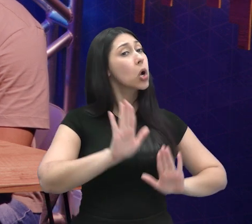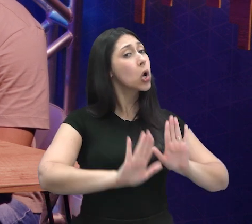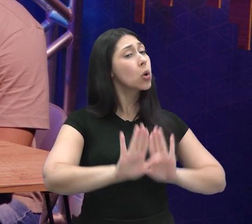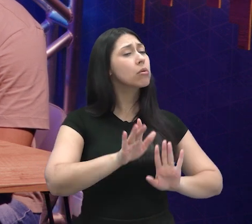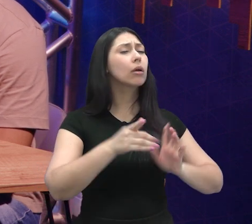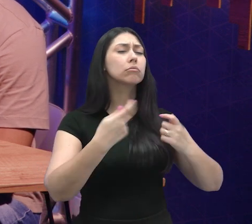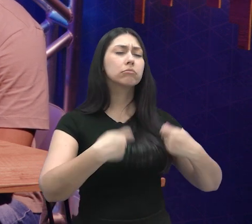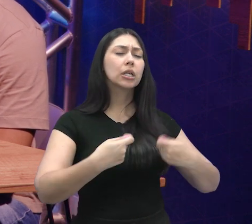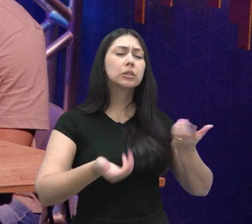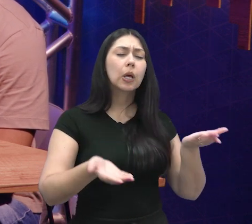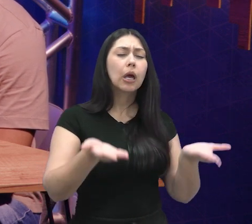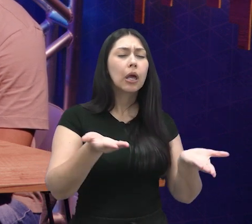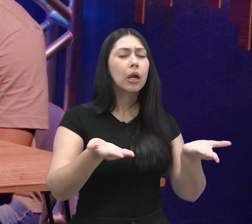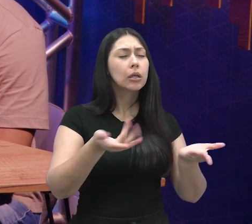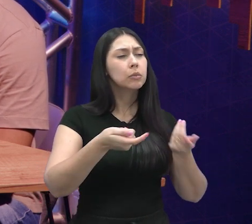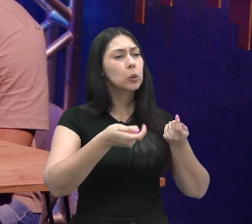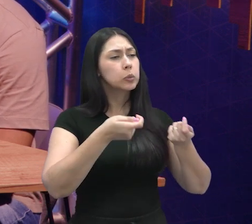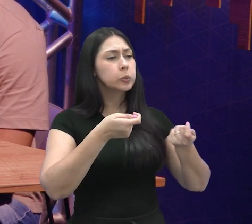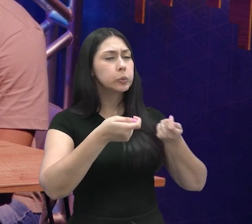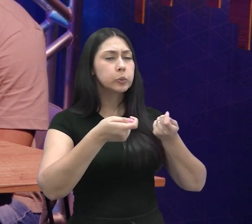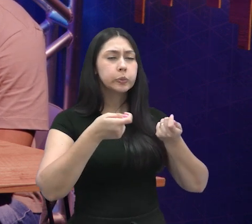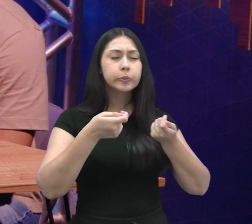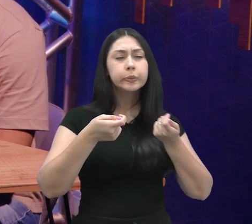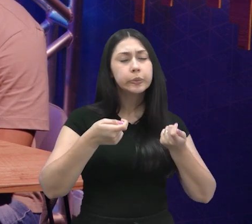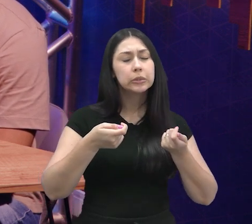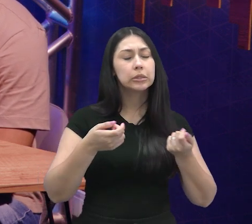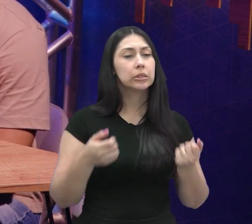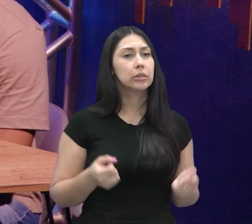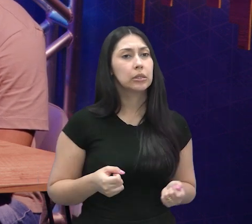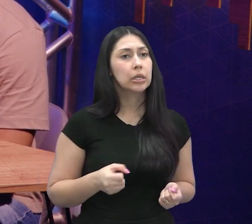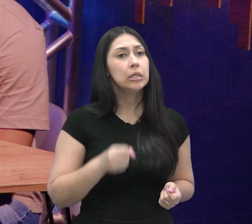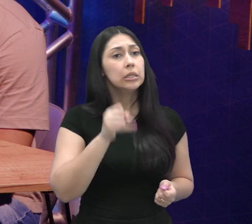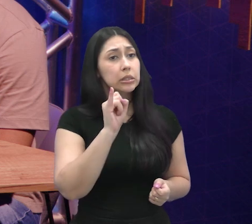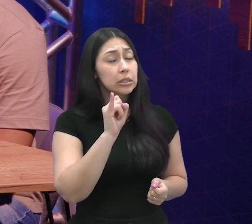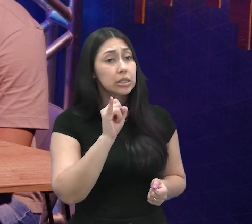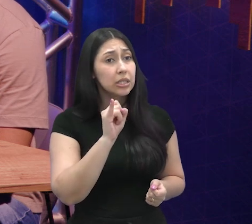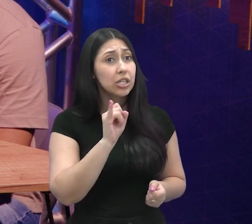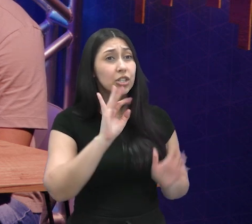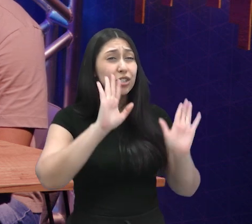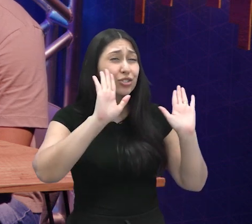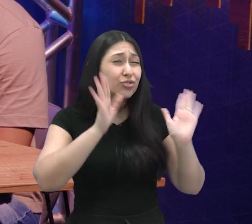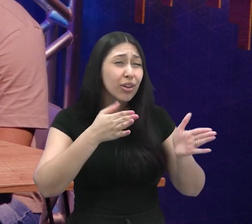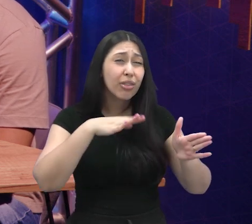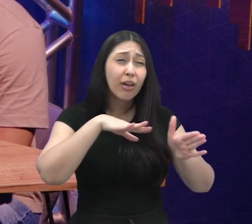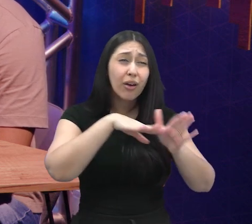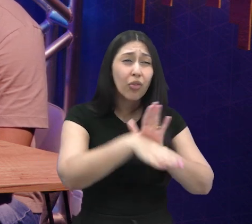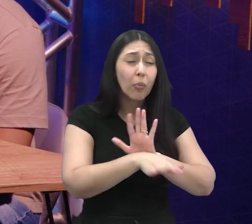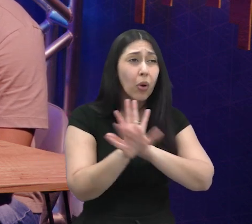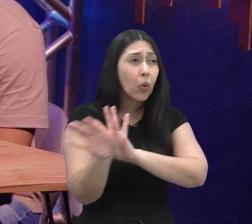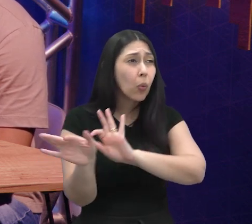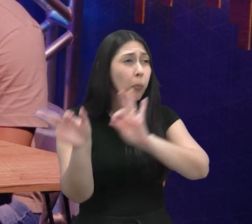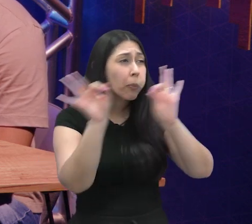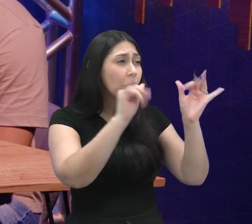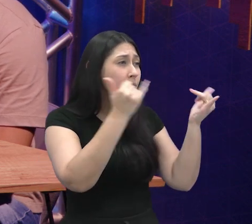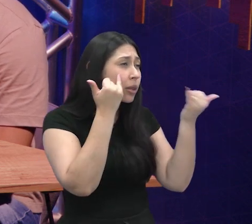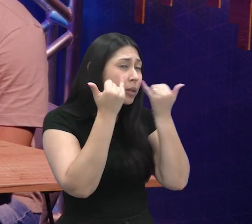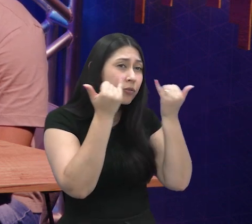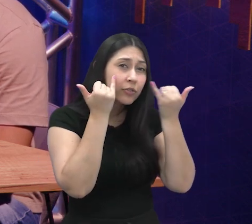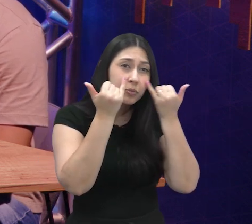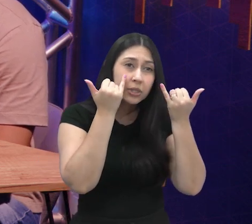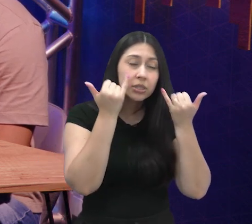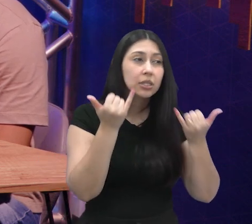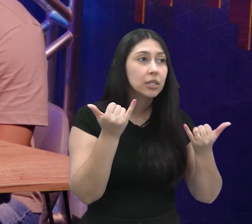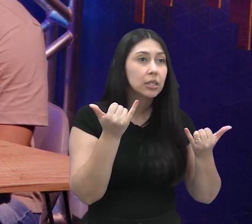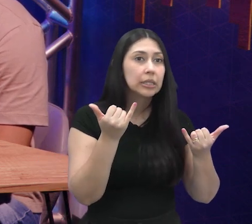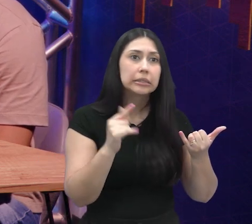só tomar cuidado com essa dosagem. Então, igual o Samu falou, se você tem o costume de acompanhar